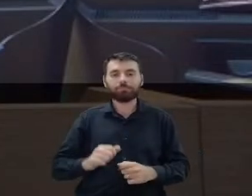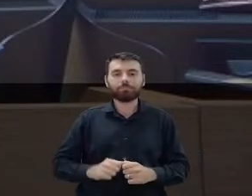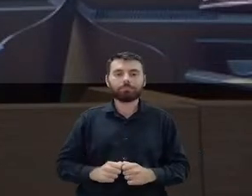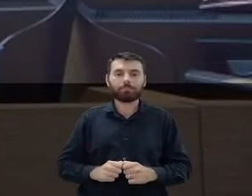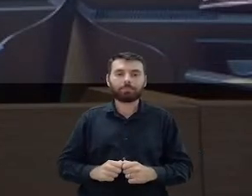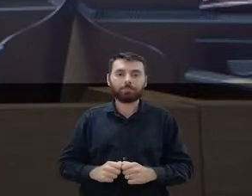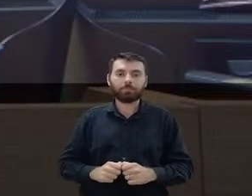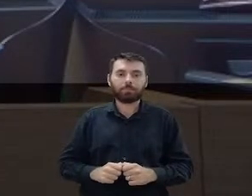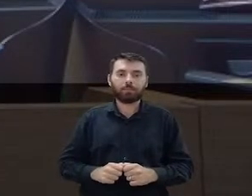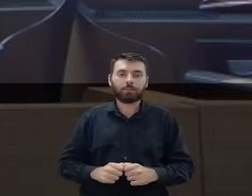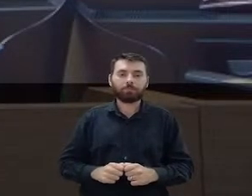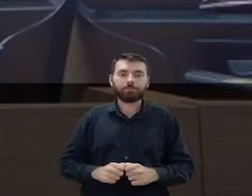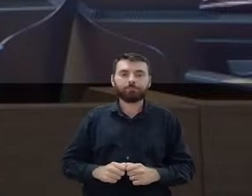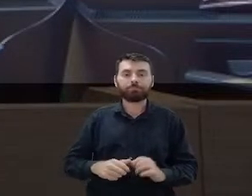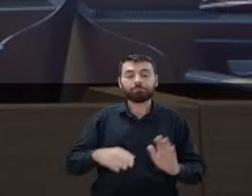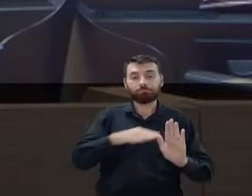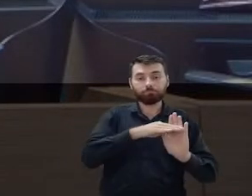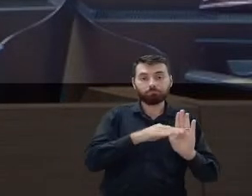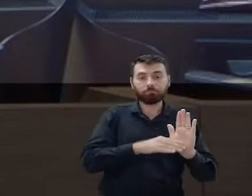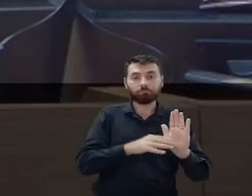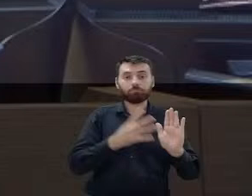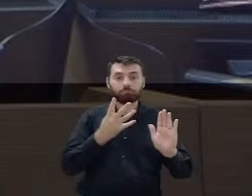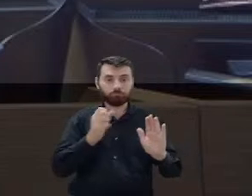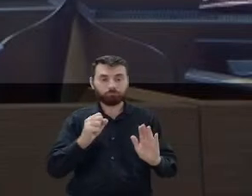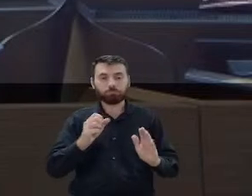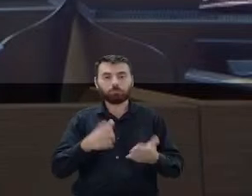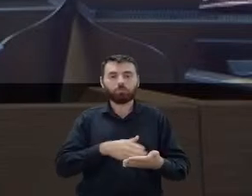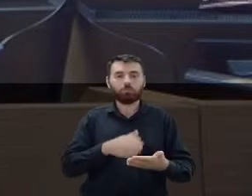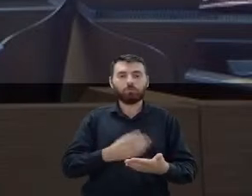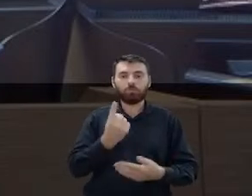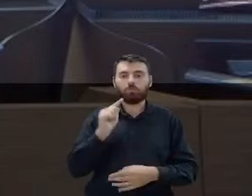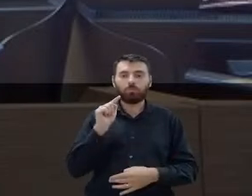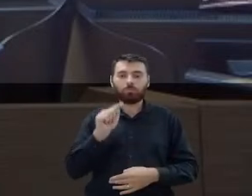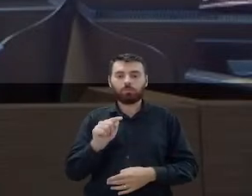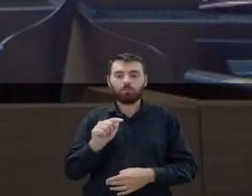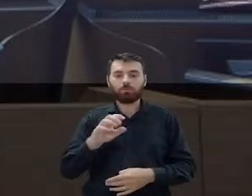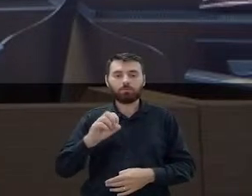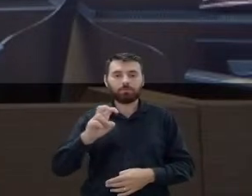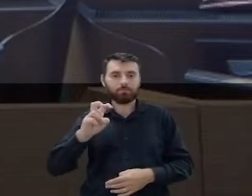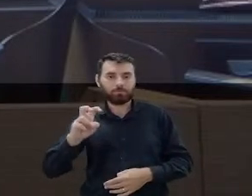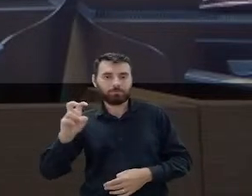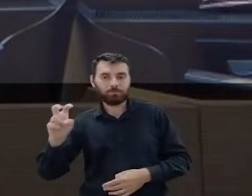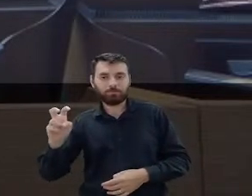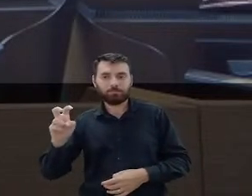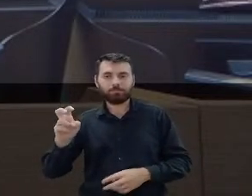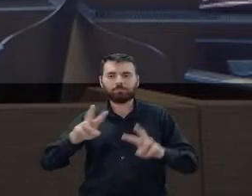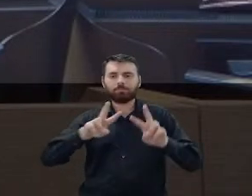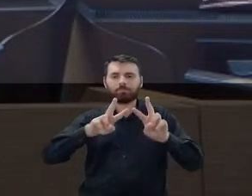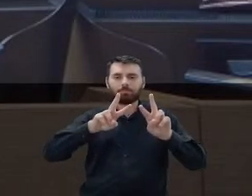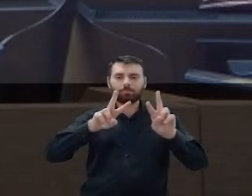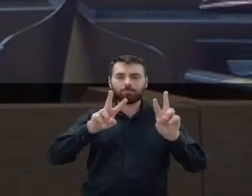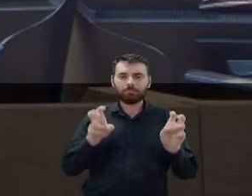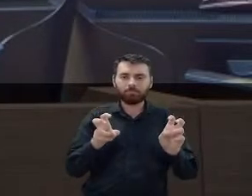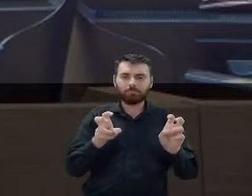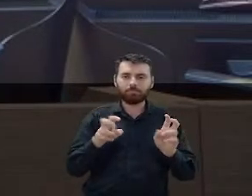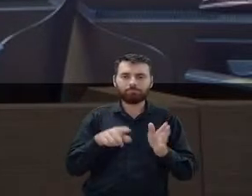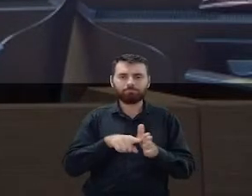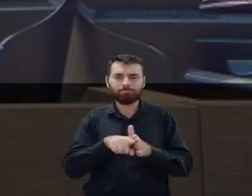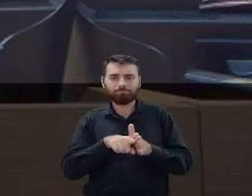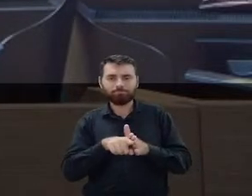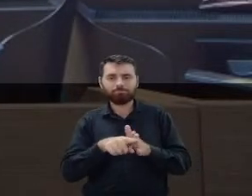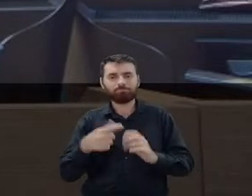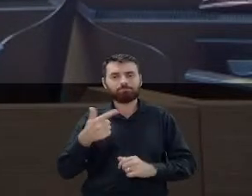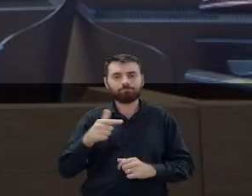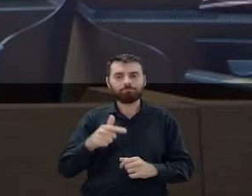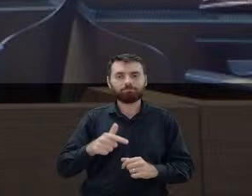a aludida cláusula 48, que está à folha 1055, não trata da matéria ora em análise. Por isso é que eu